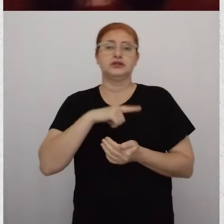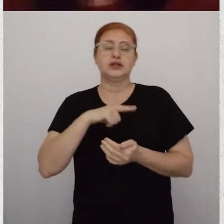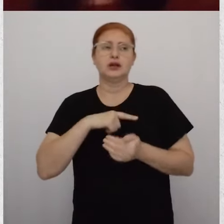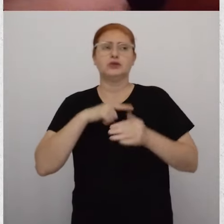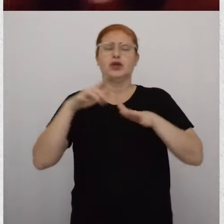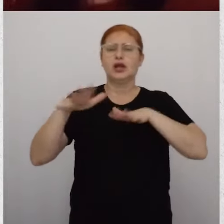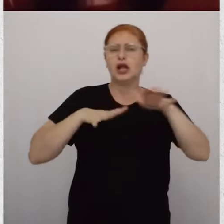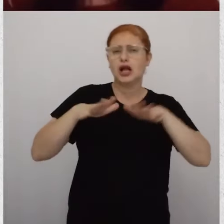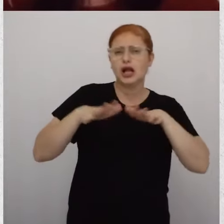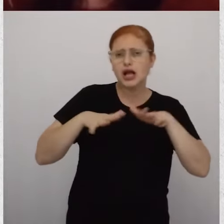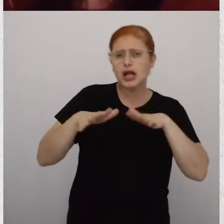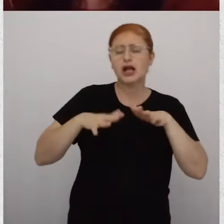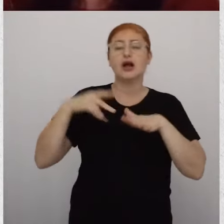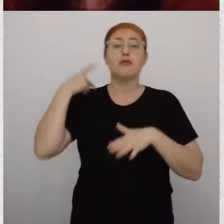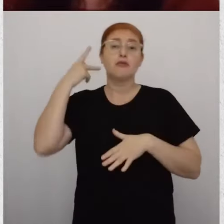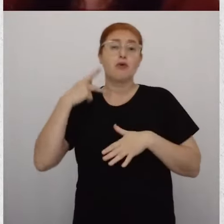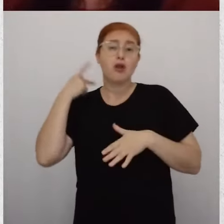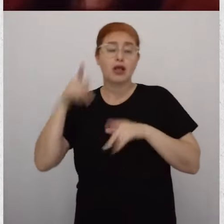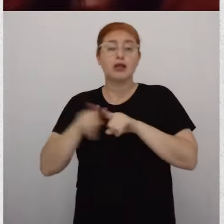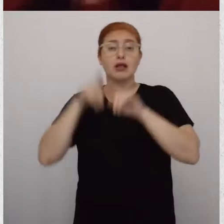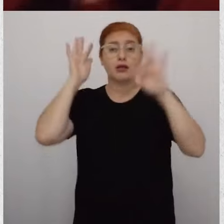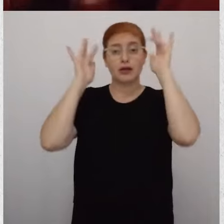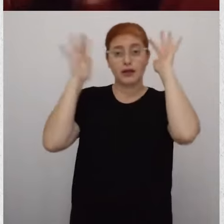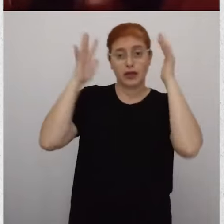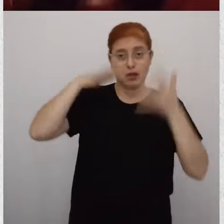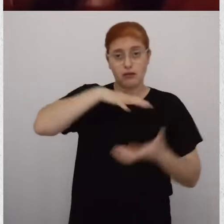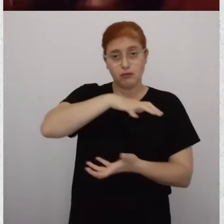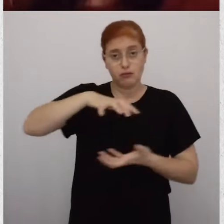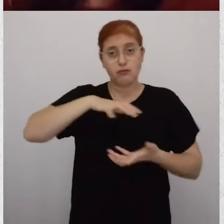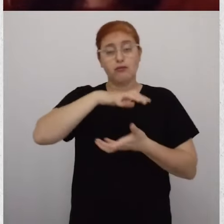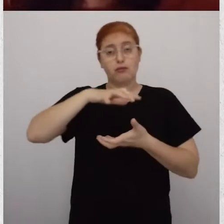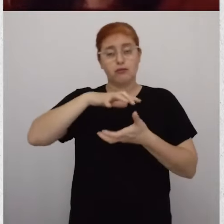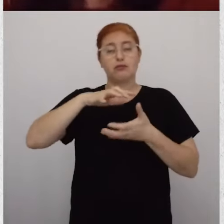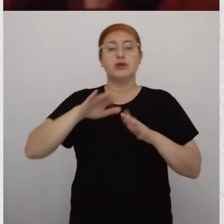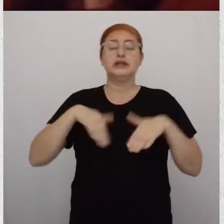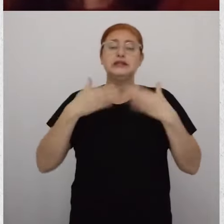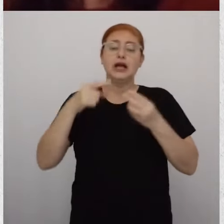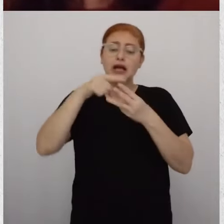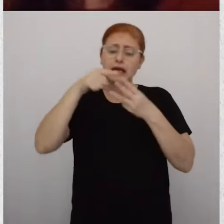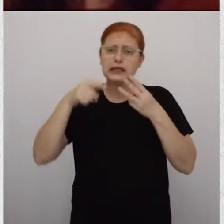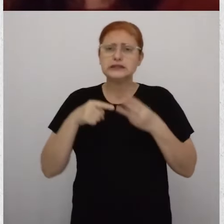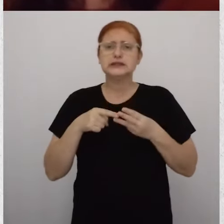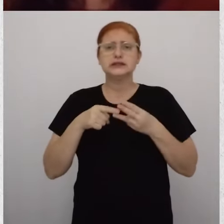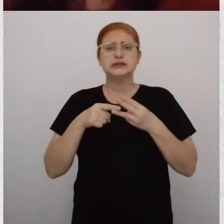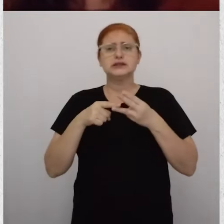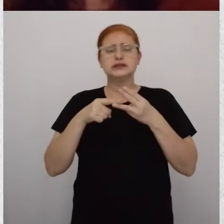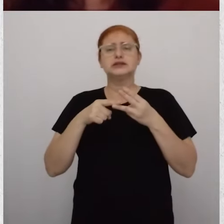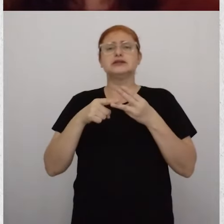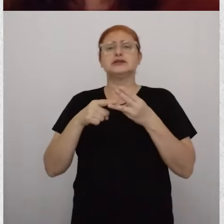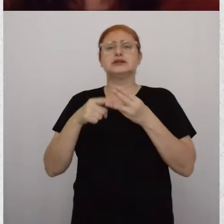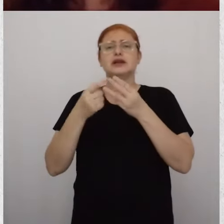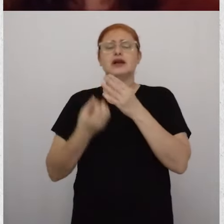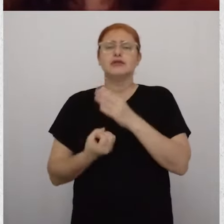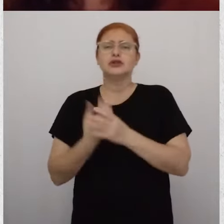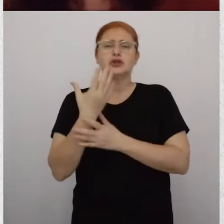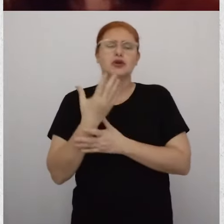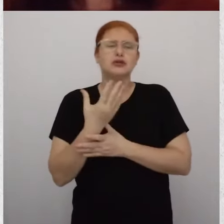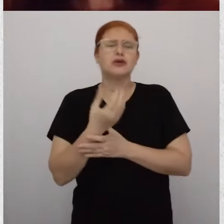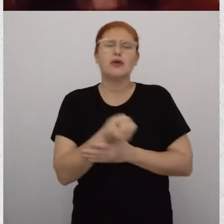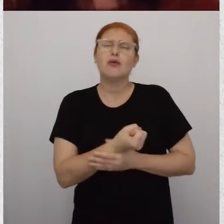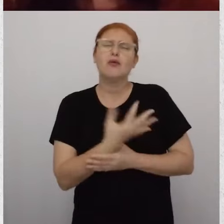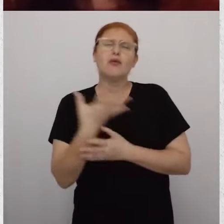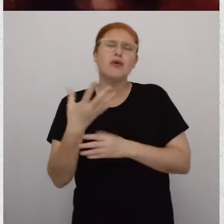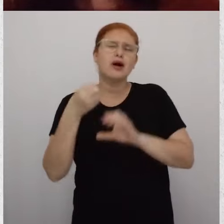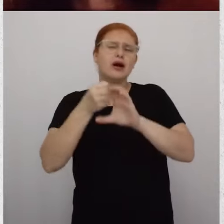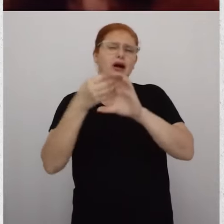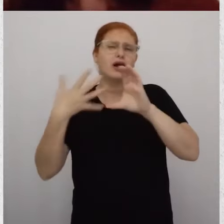que tem a ver com a nossa ação política e também com o nosso processo de reflexão sobre o mundo. E aí a tríade surgiu um pouco por aí, porque eu comecei a pensar quais são os